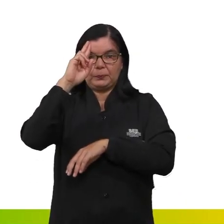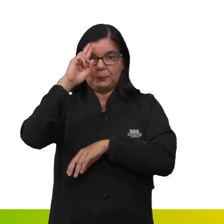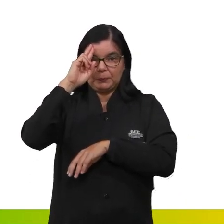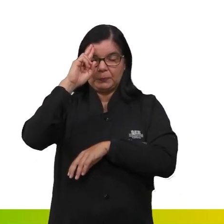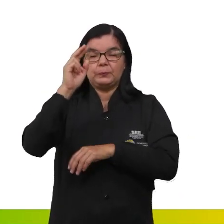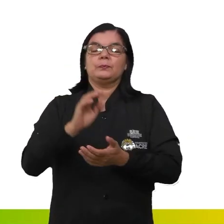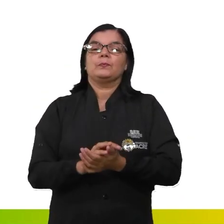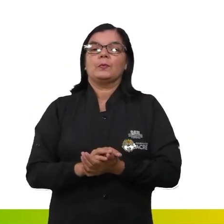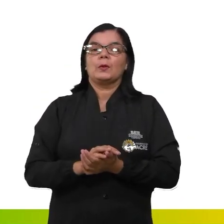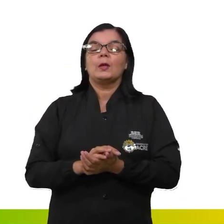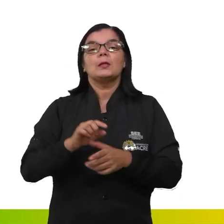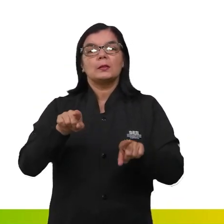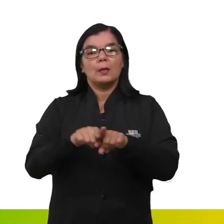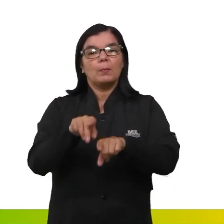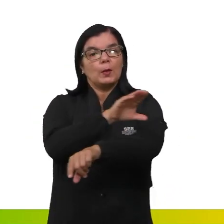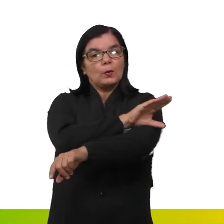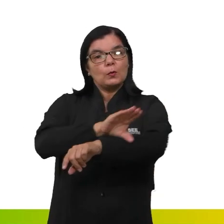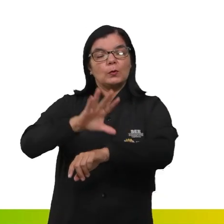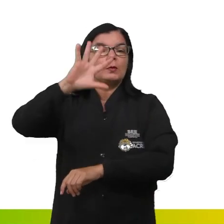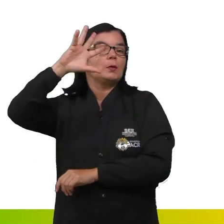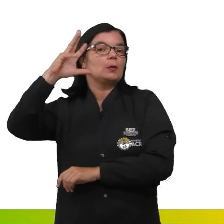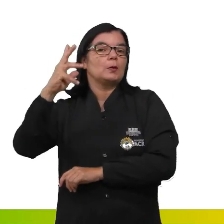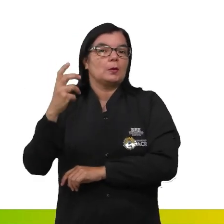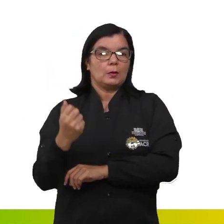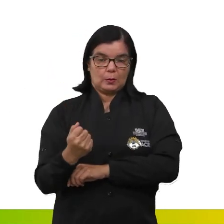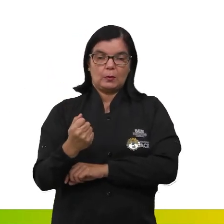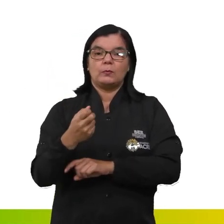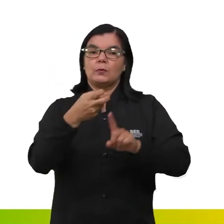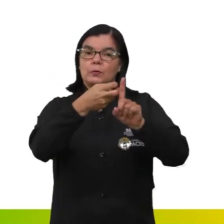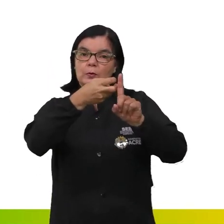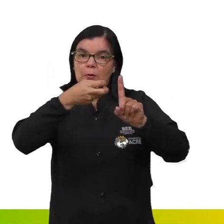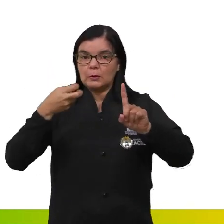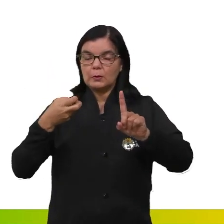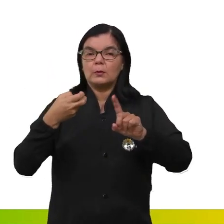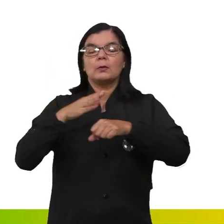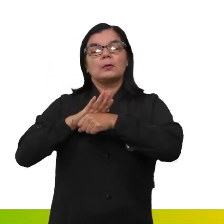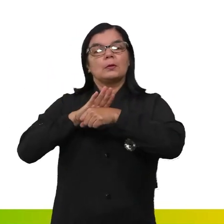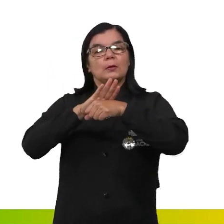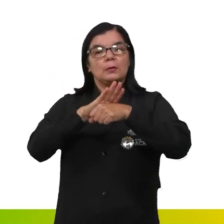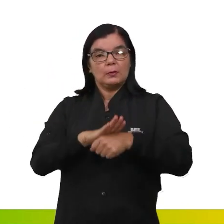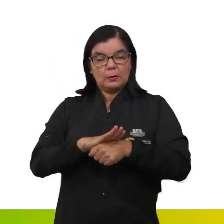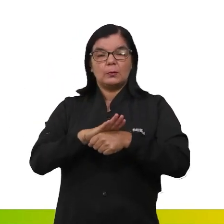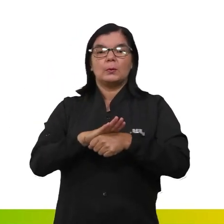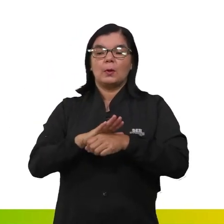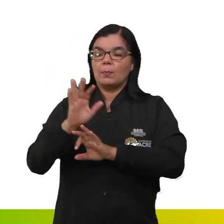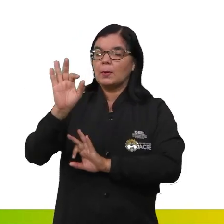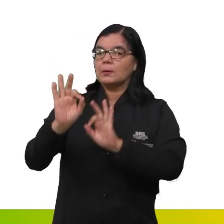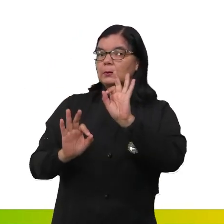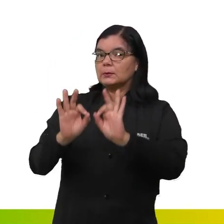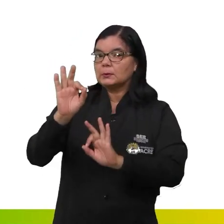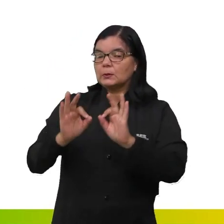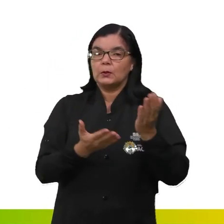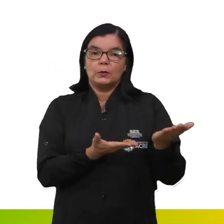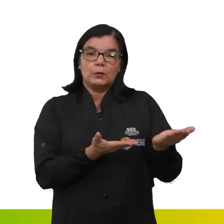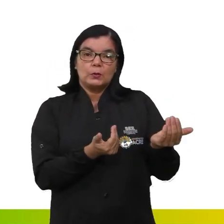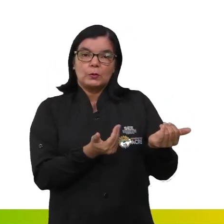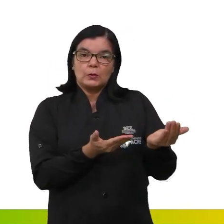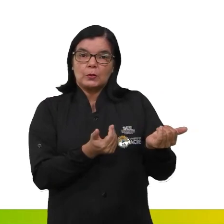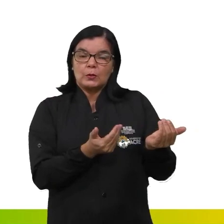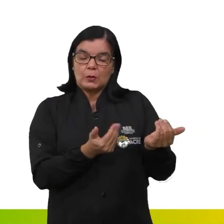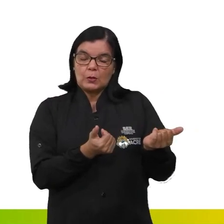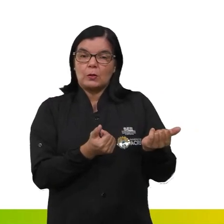cultura afro-brasileira e indígena, por exemplo, contribui para a formação de jovens